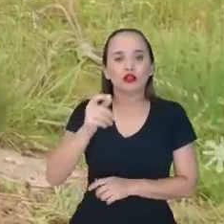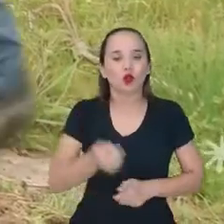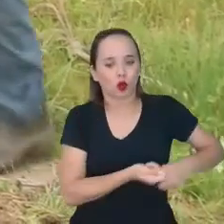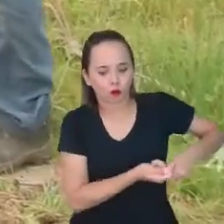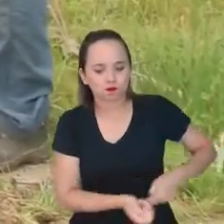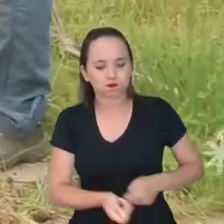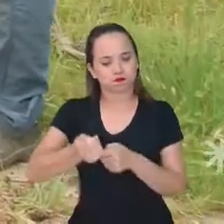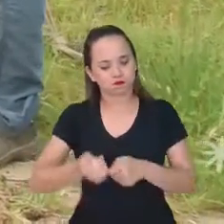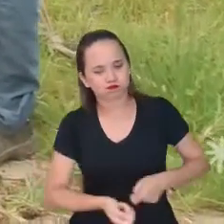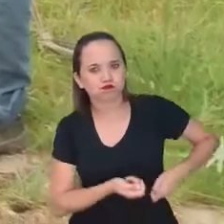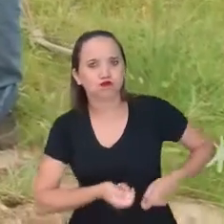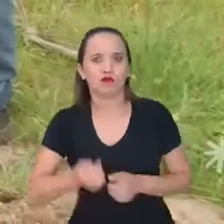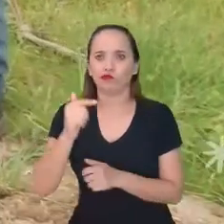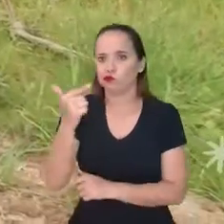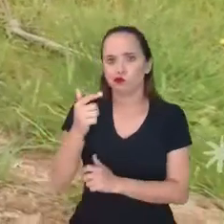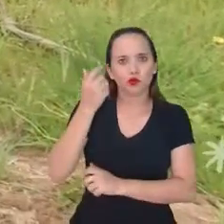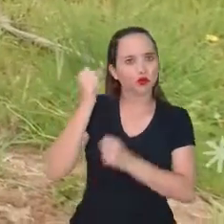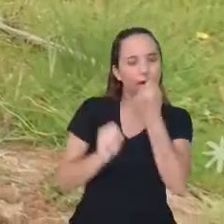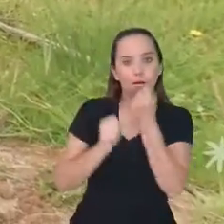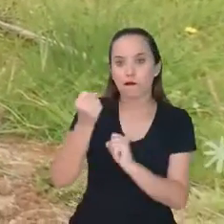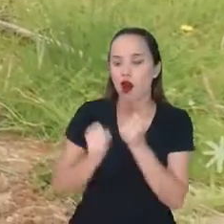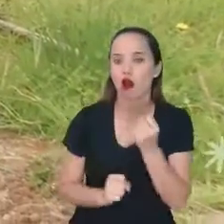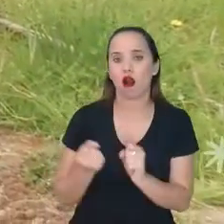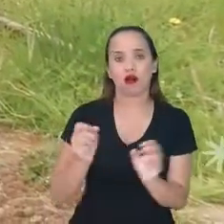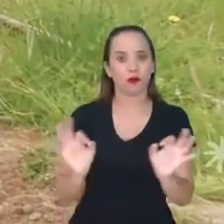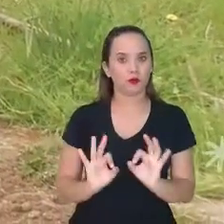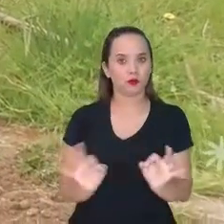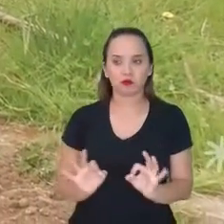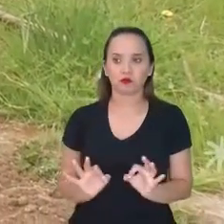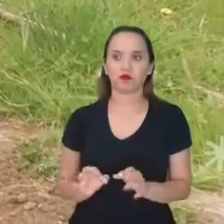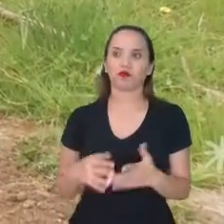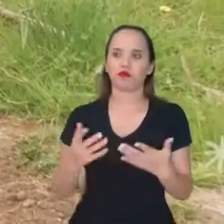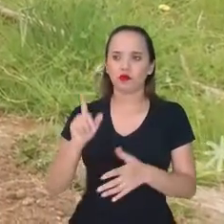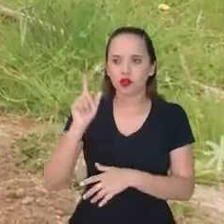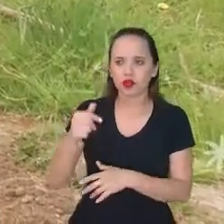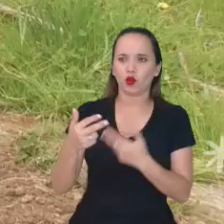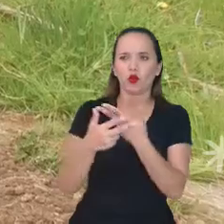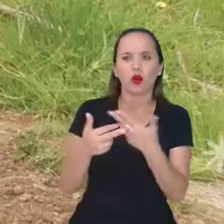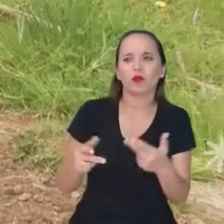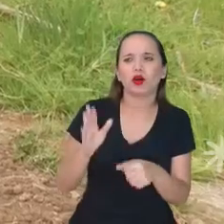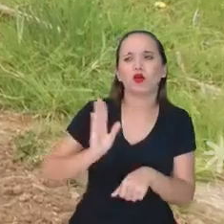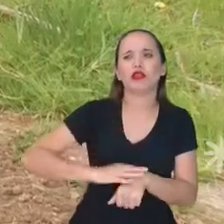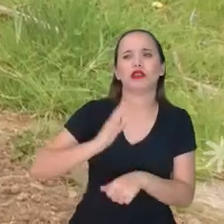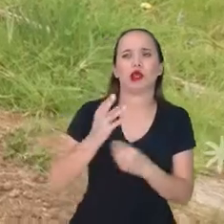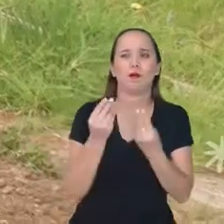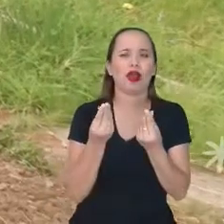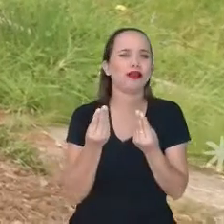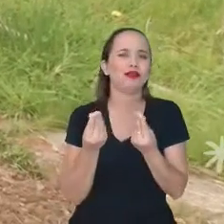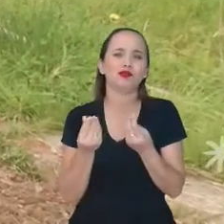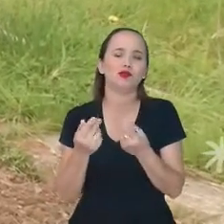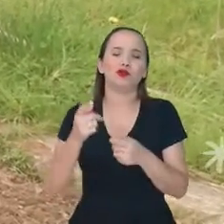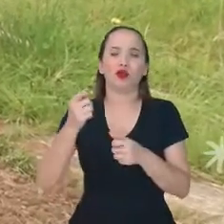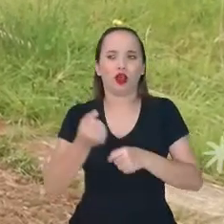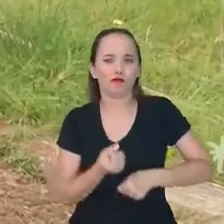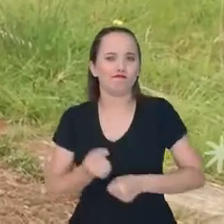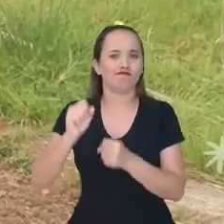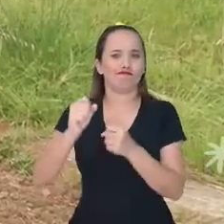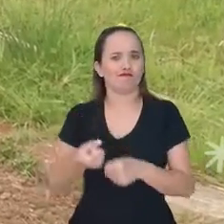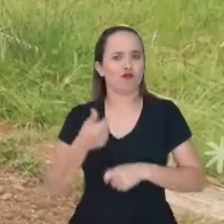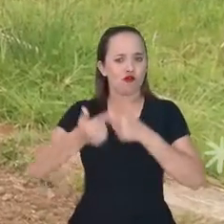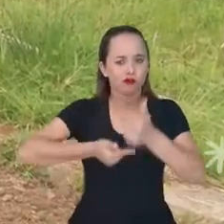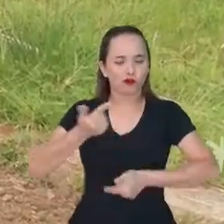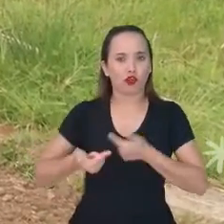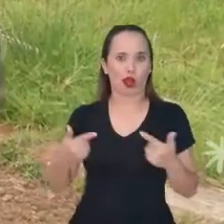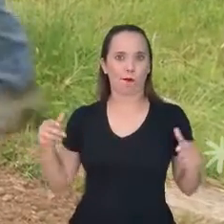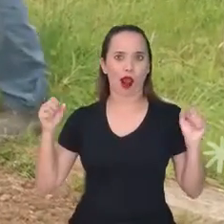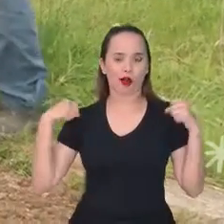nenhum trator passando aí, né? Então, bem uma coisa mais rústica, mais o trabalho braçal, né? Exatamente. Ele limpando